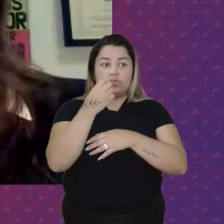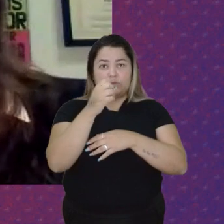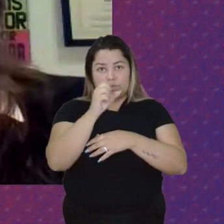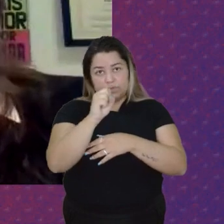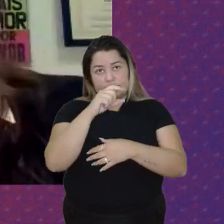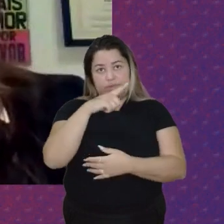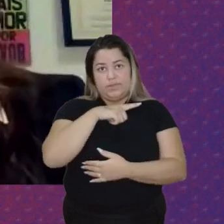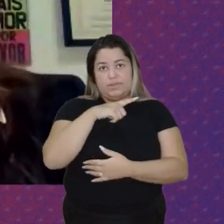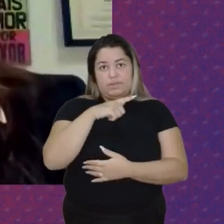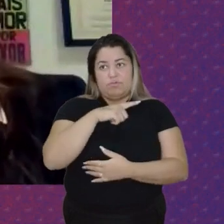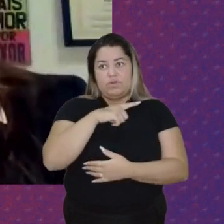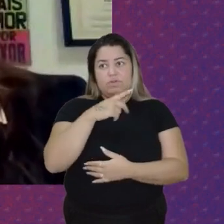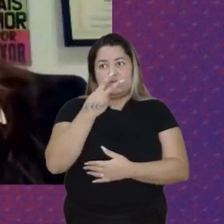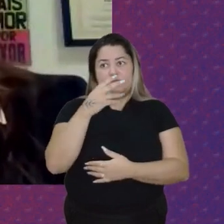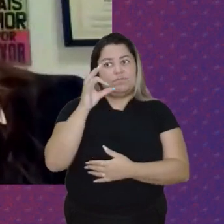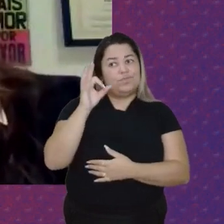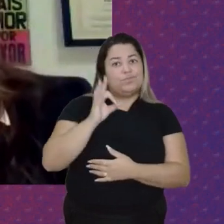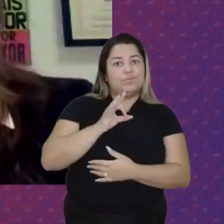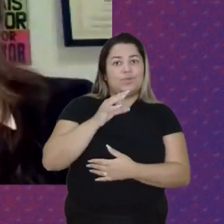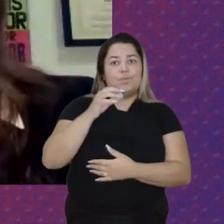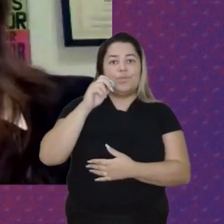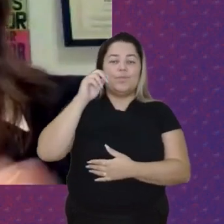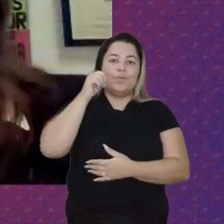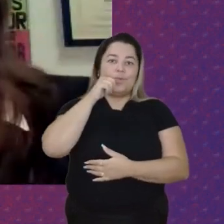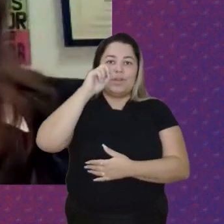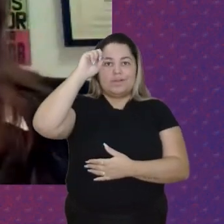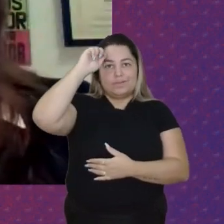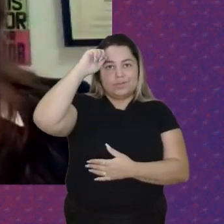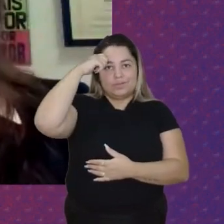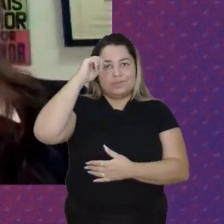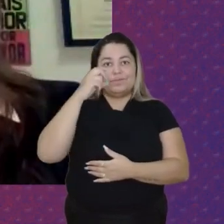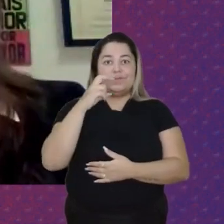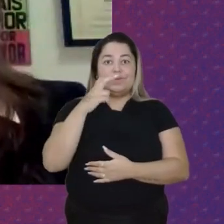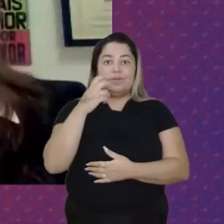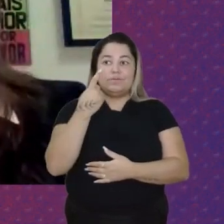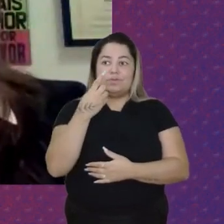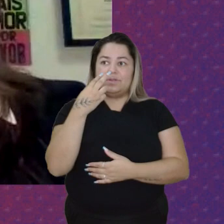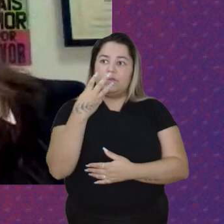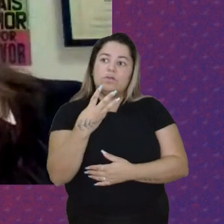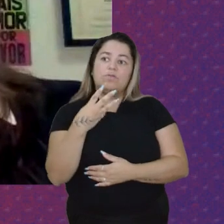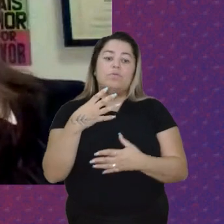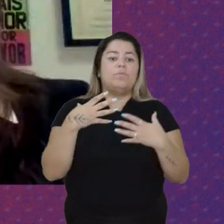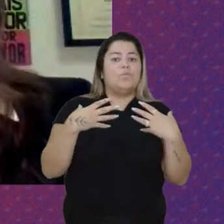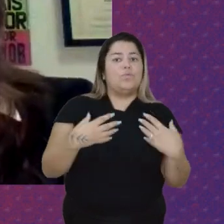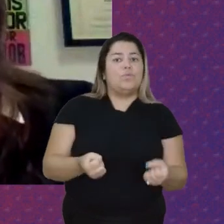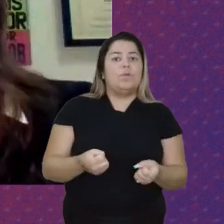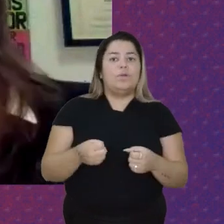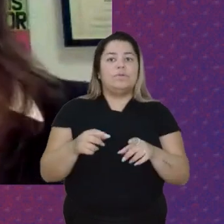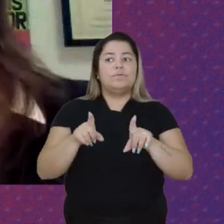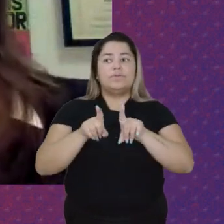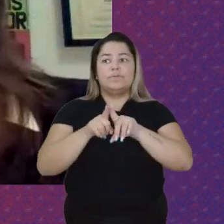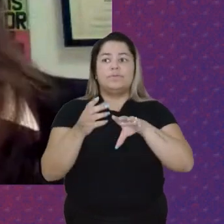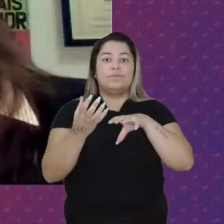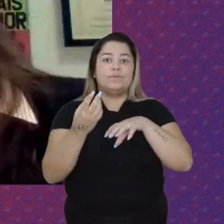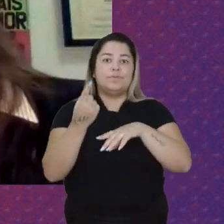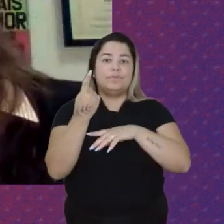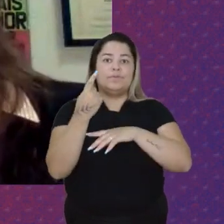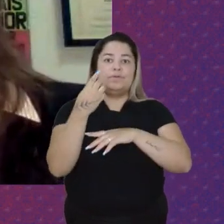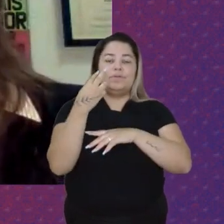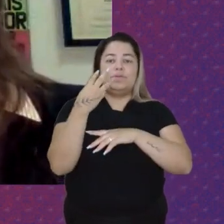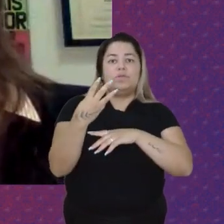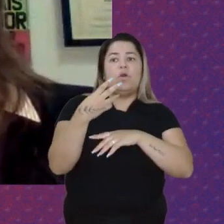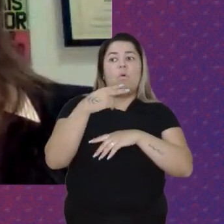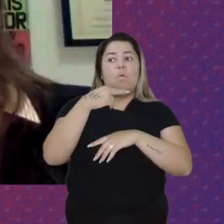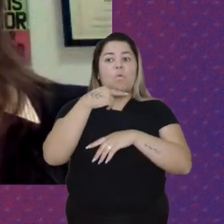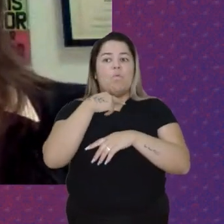tem 2,5% de mulheres negras. De 513 assentos na Câmara Federal, apenas 13 são ocupados